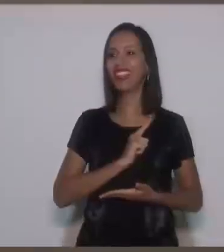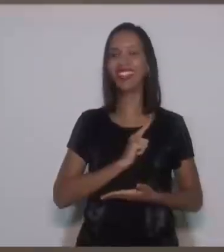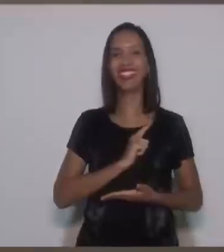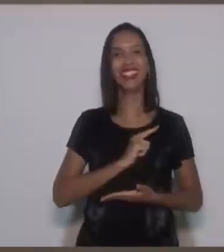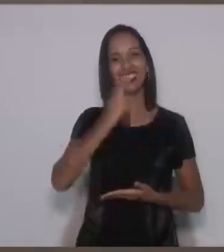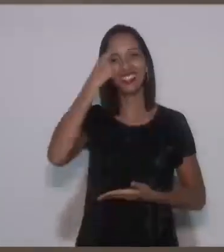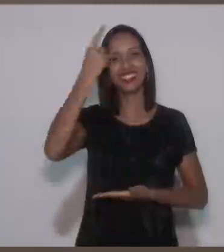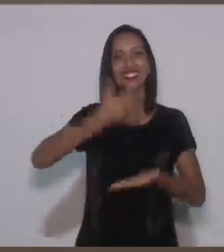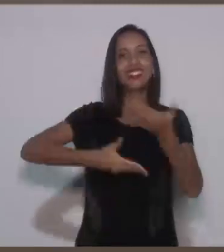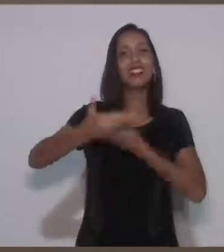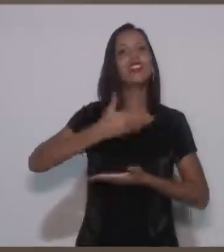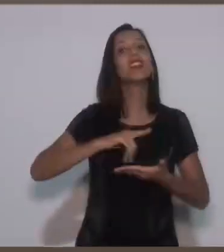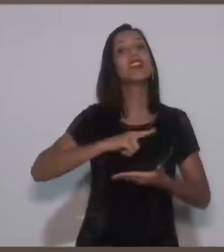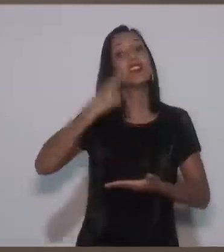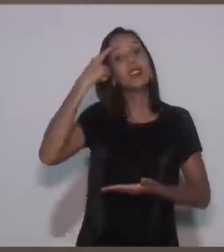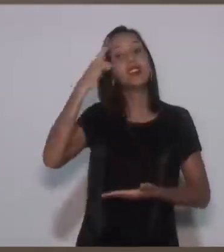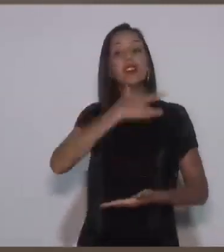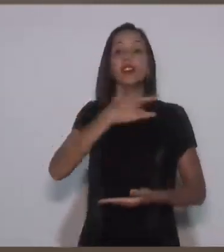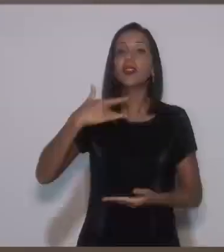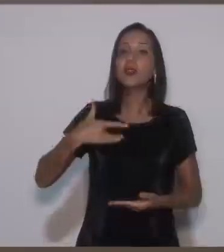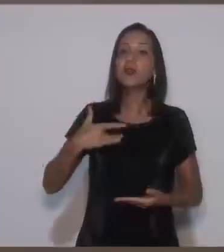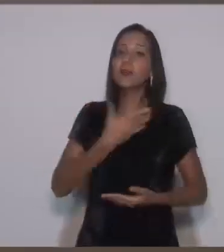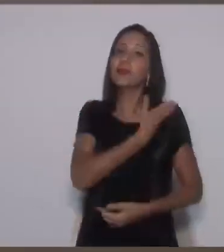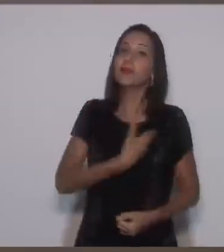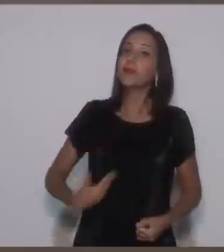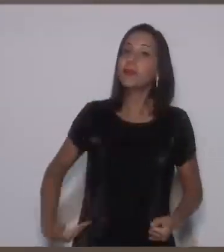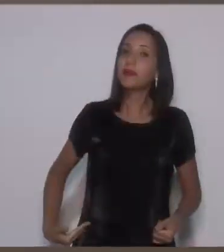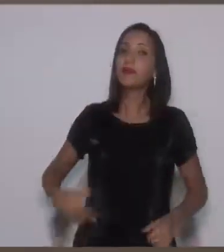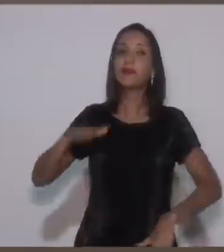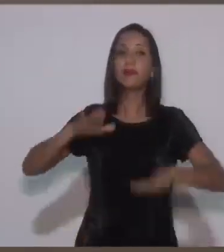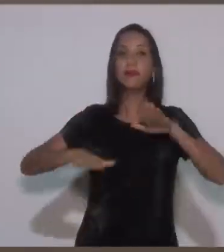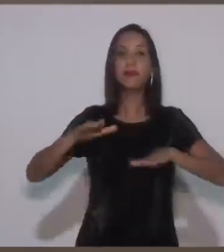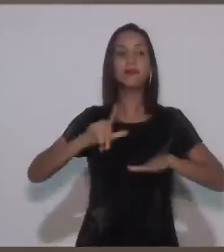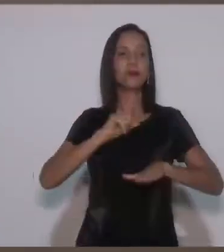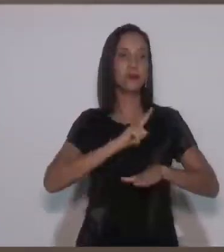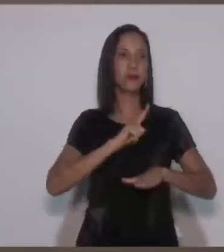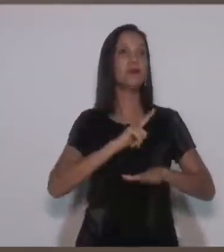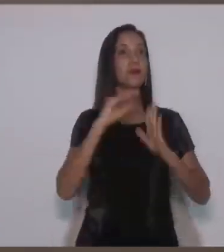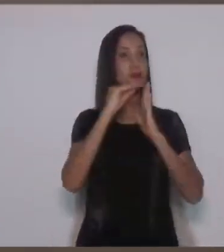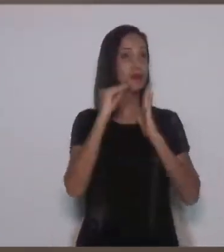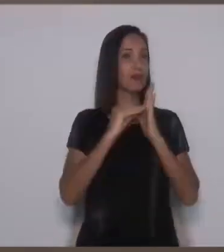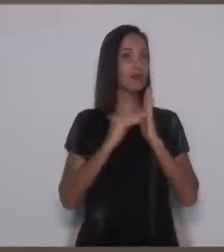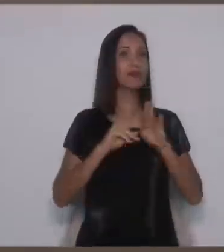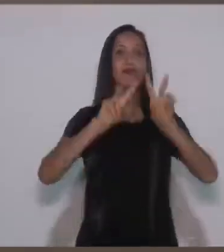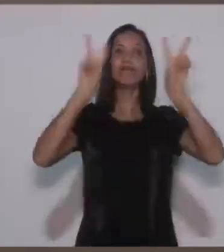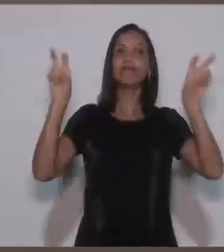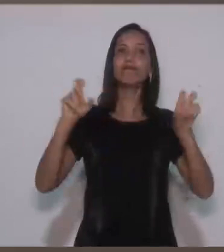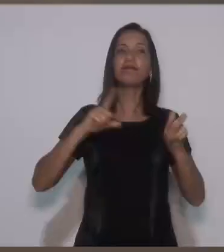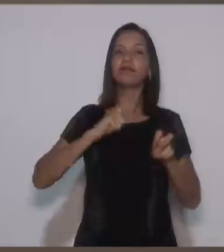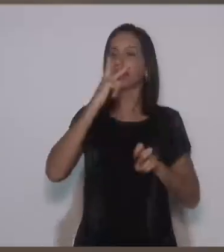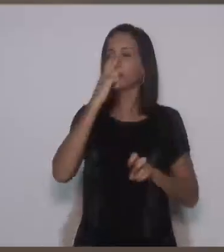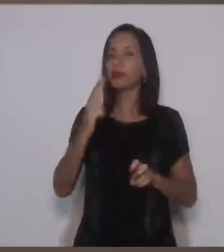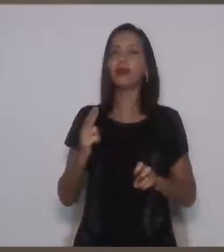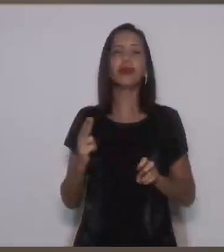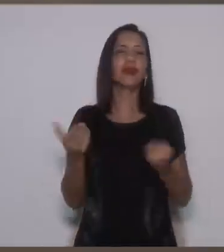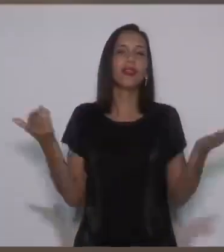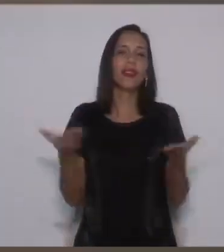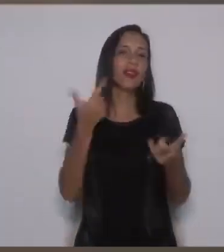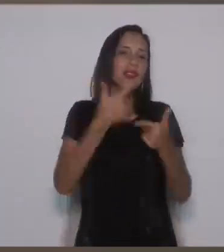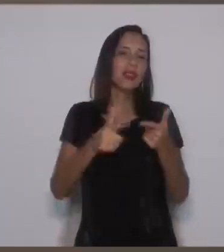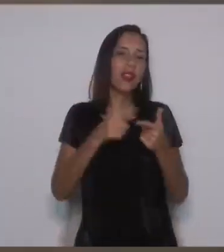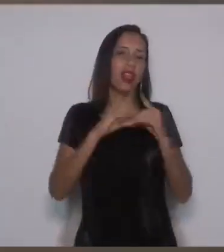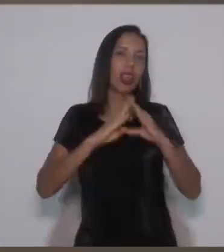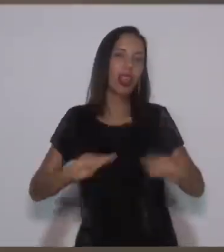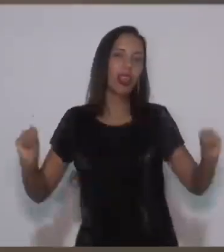A questão da saúde pública, ela é muitas vezes colocada só como o apagar incêndio, não é? Não pode ser